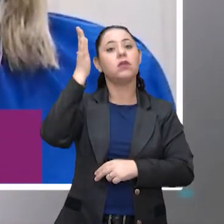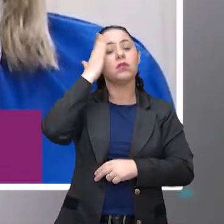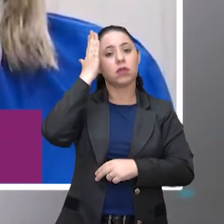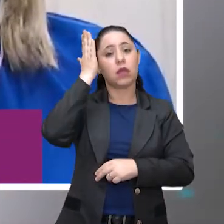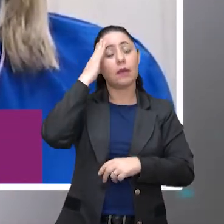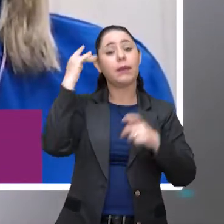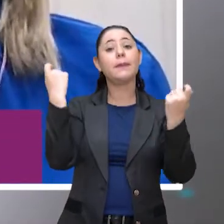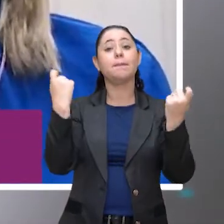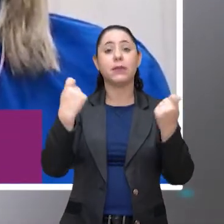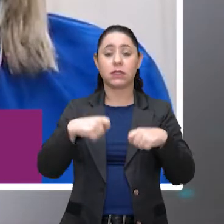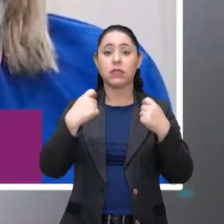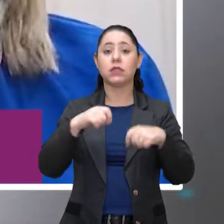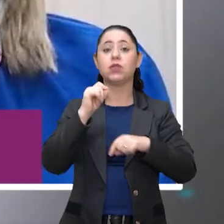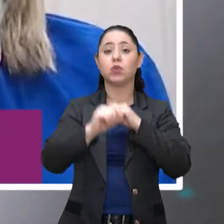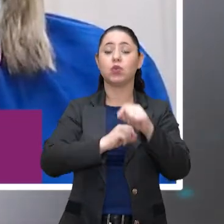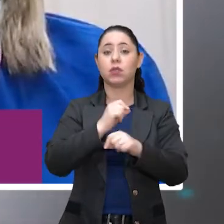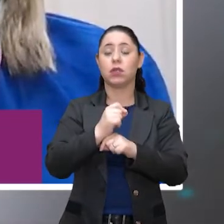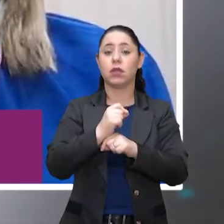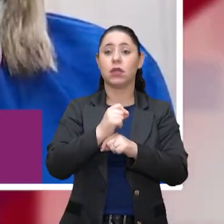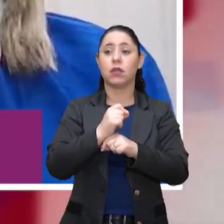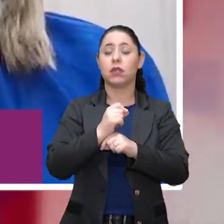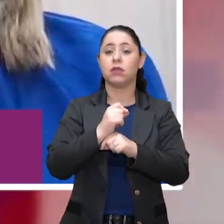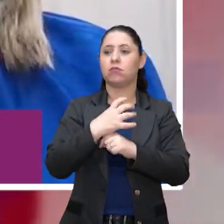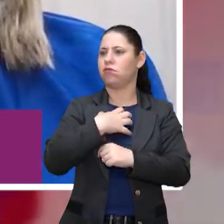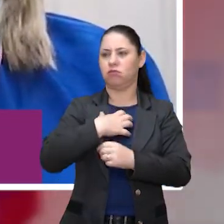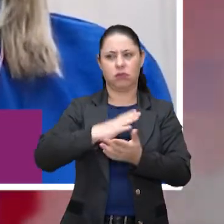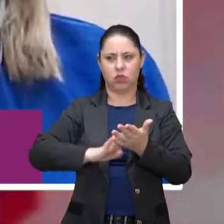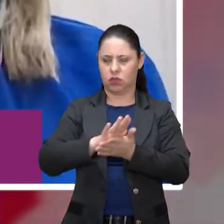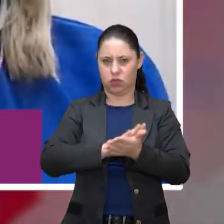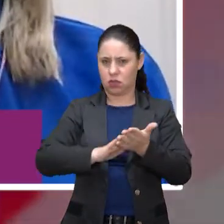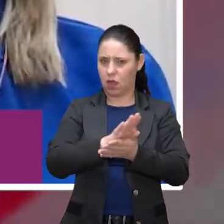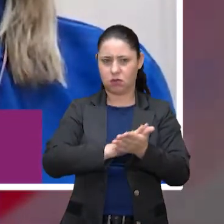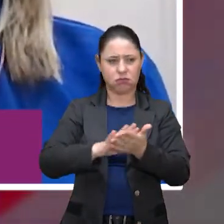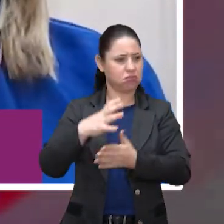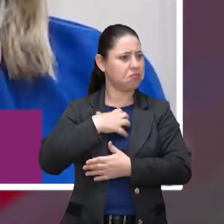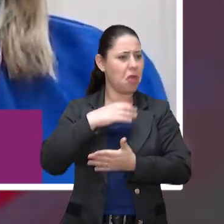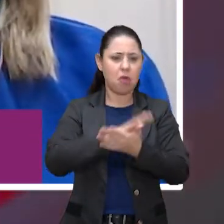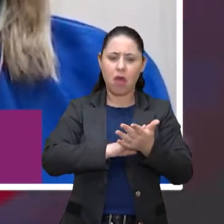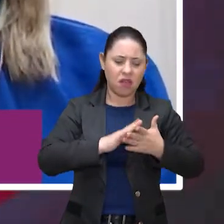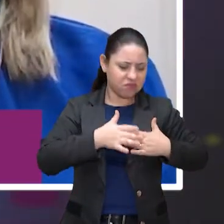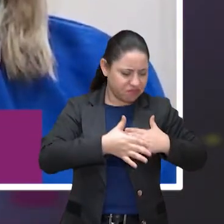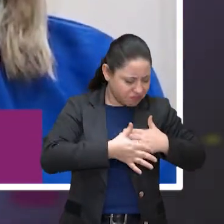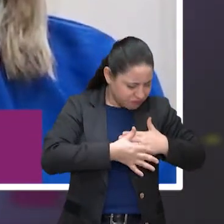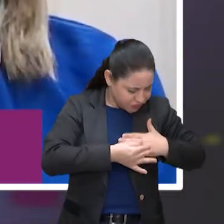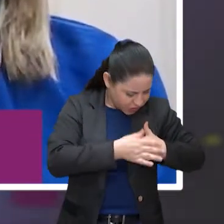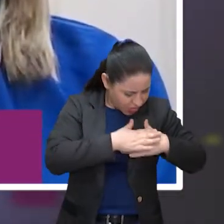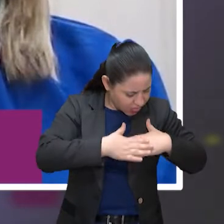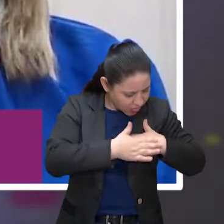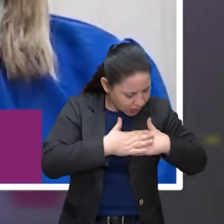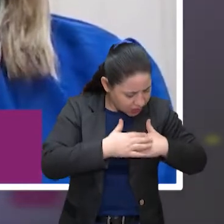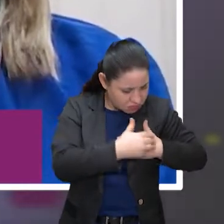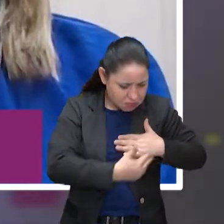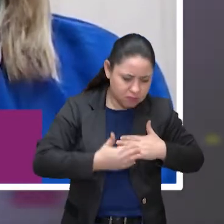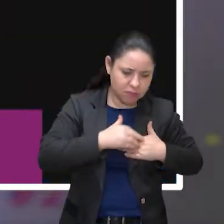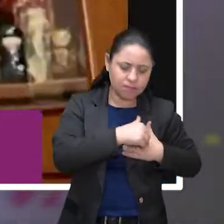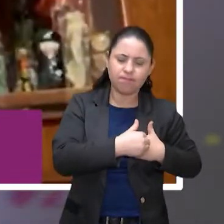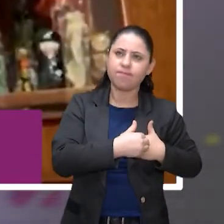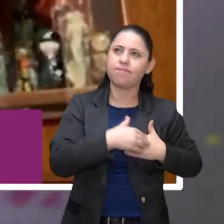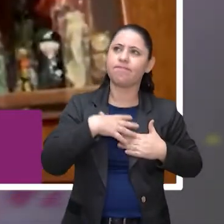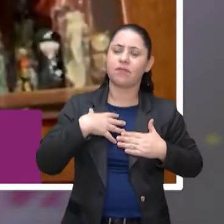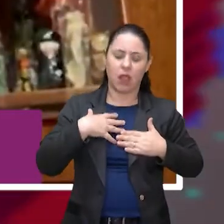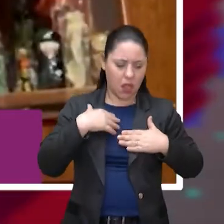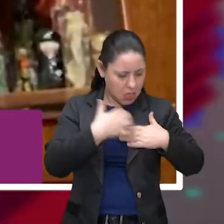ela precisa, mesmo sem sentir nada, não tem secreção, não tem dor, não tem caroço, não tem